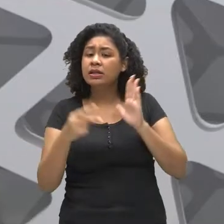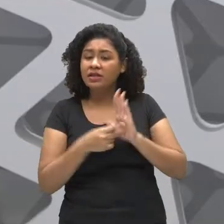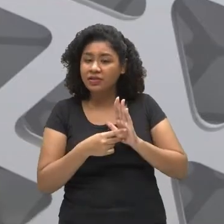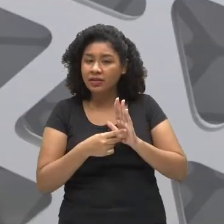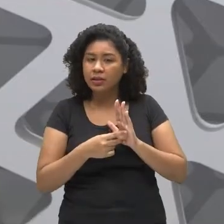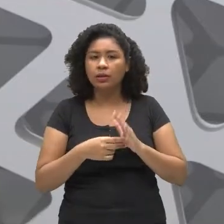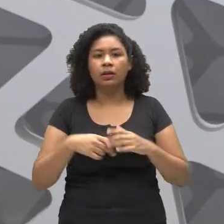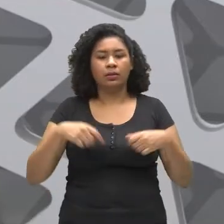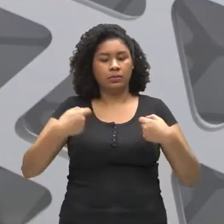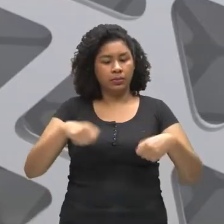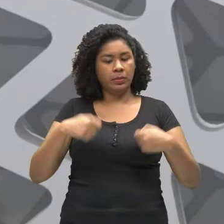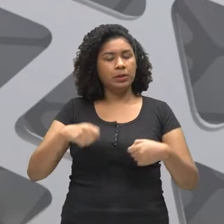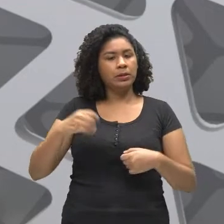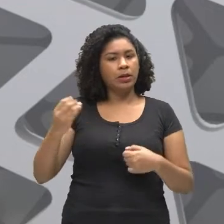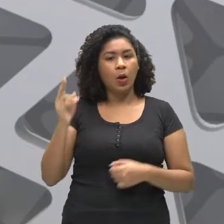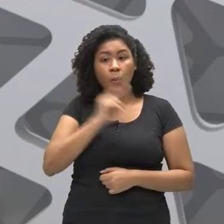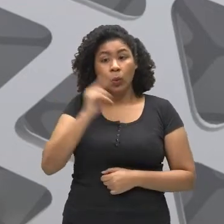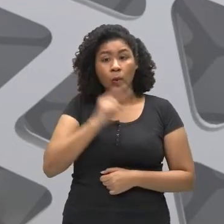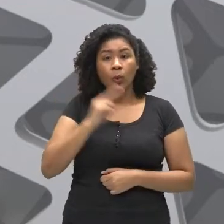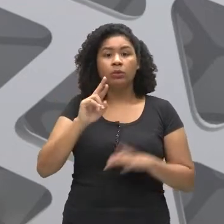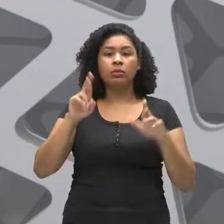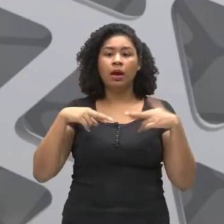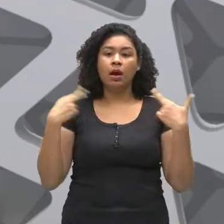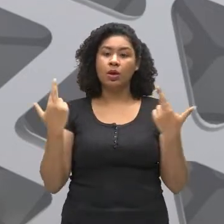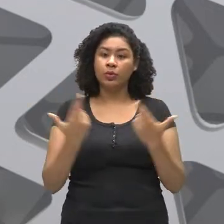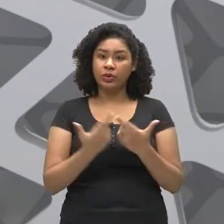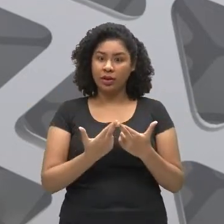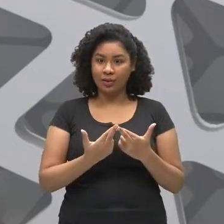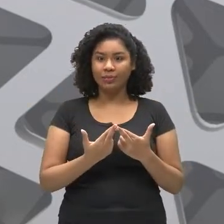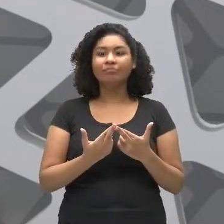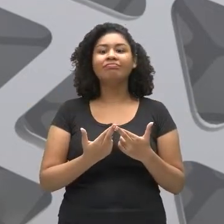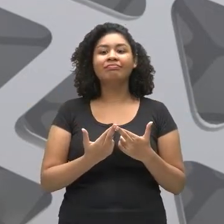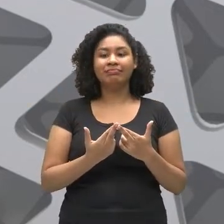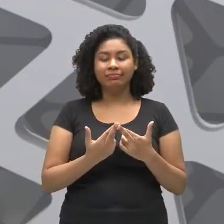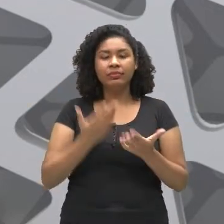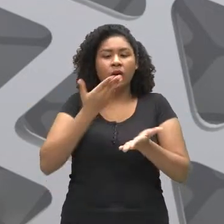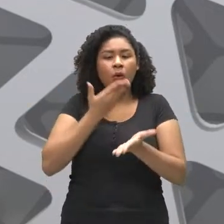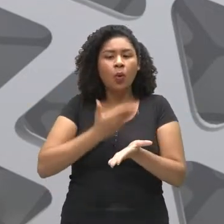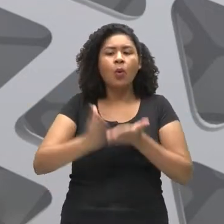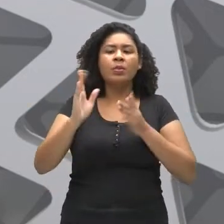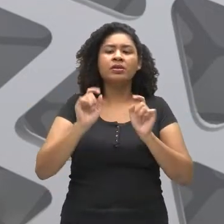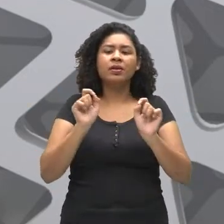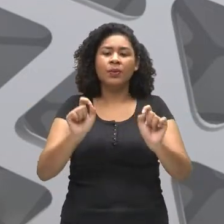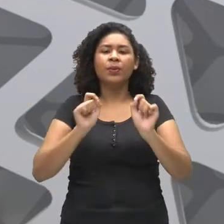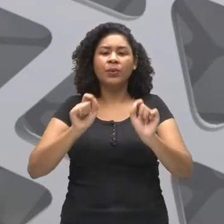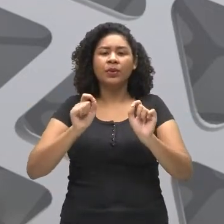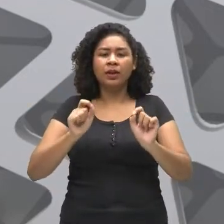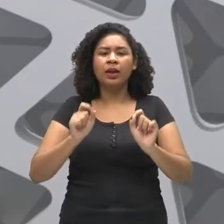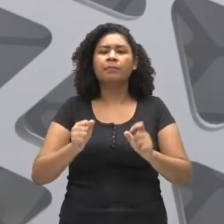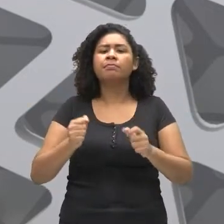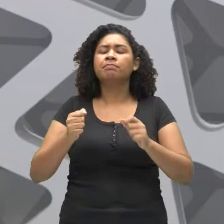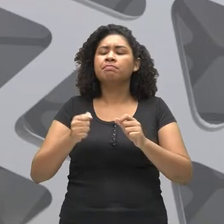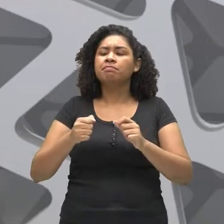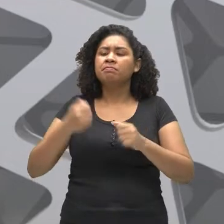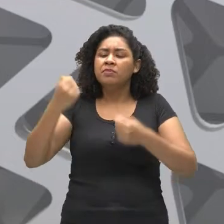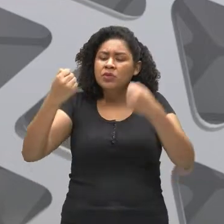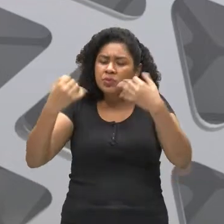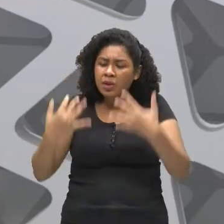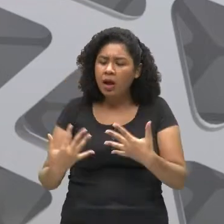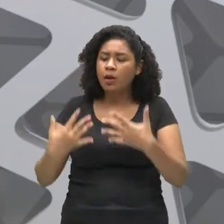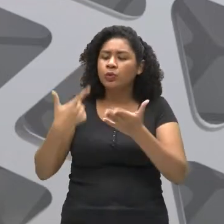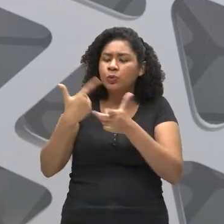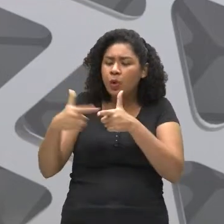nos reunir de uma forma bem geral para nós começarmos a pontuar quais problemas nós iremos